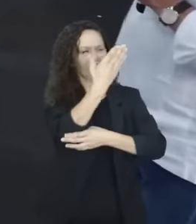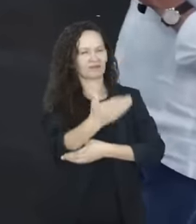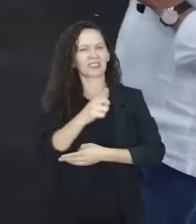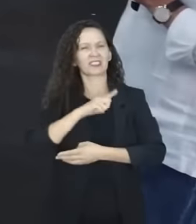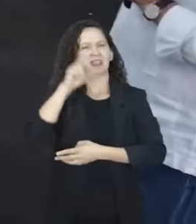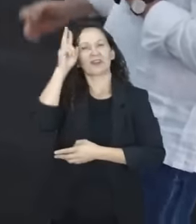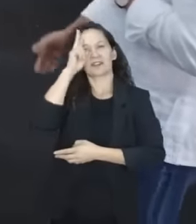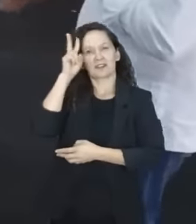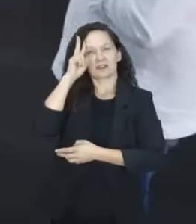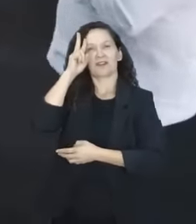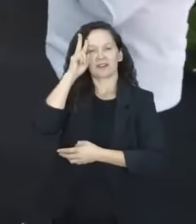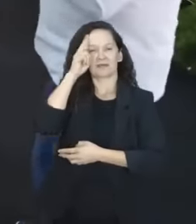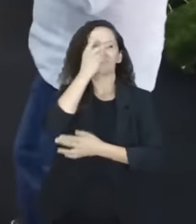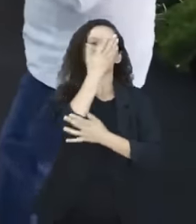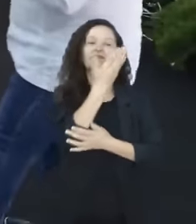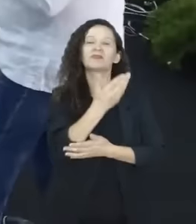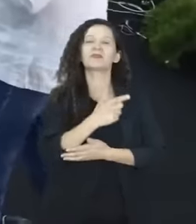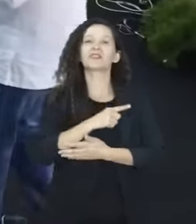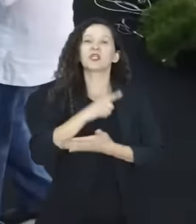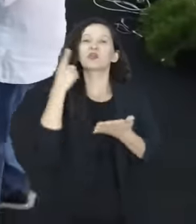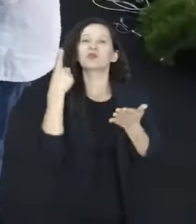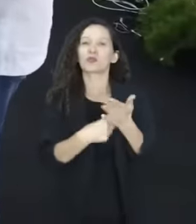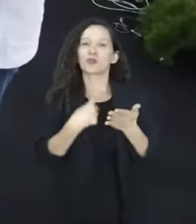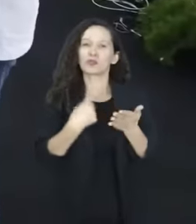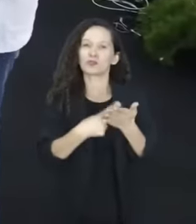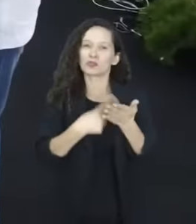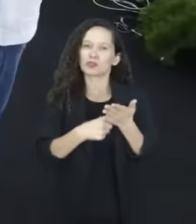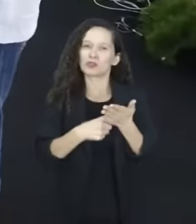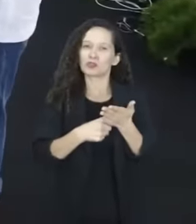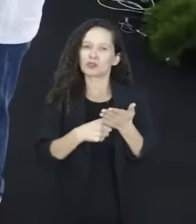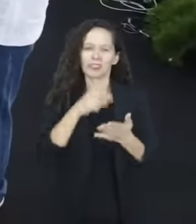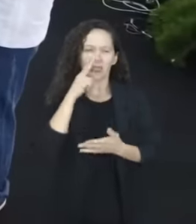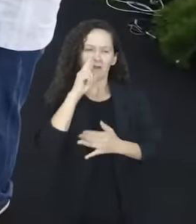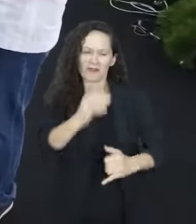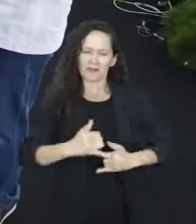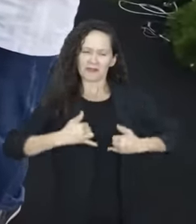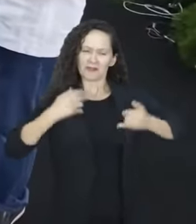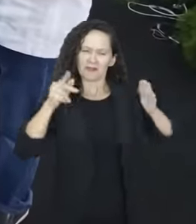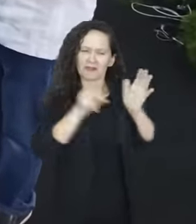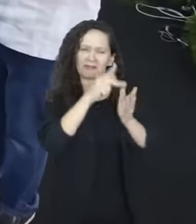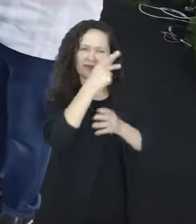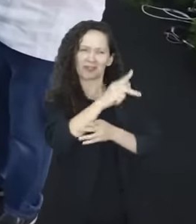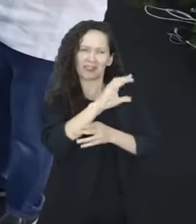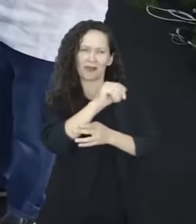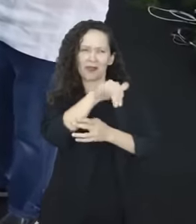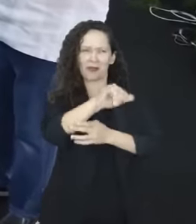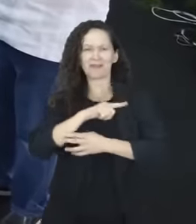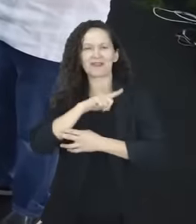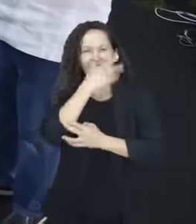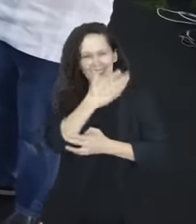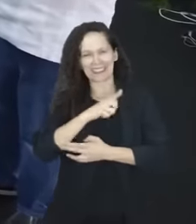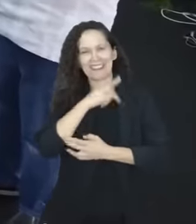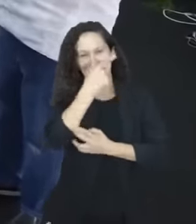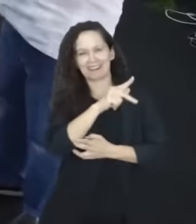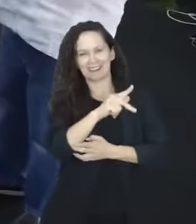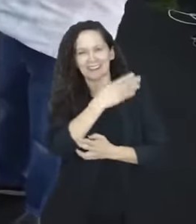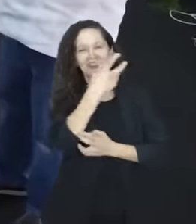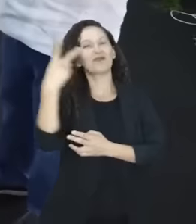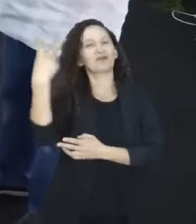tem compromisso e ouviu o orgulho com que o Camilo fala de você. E vocês dois juntos, ele